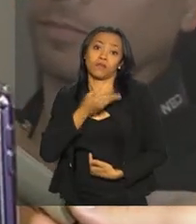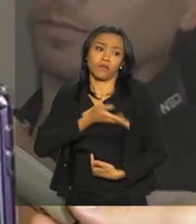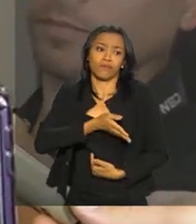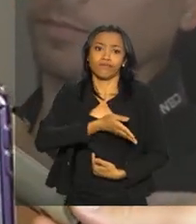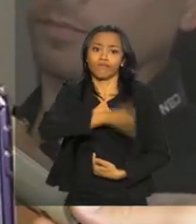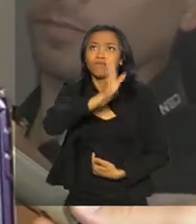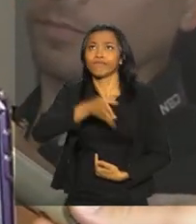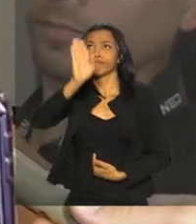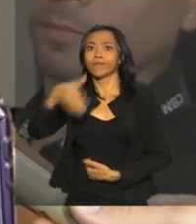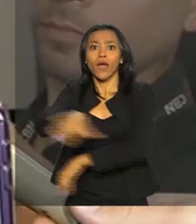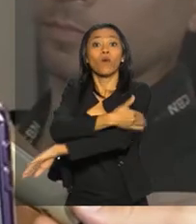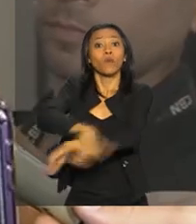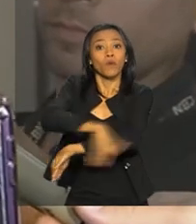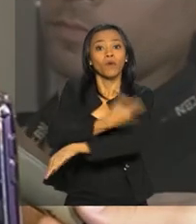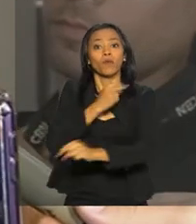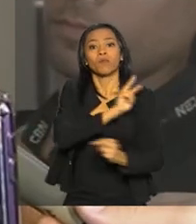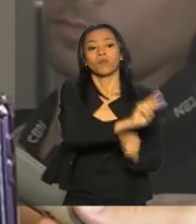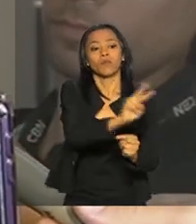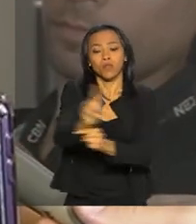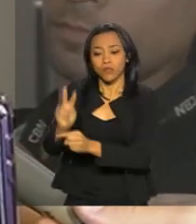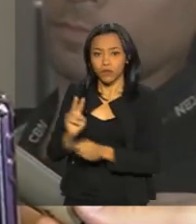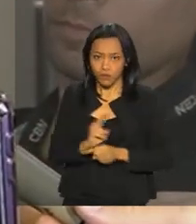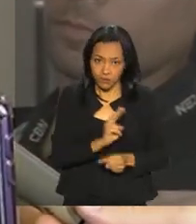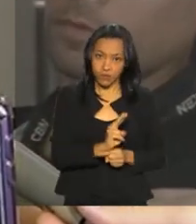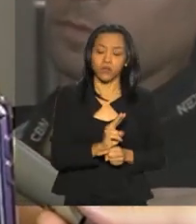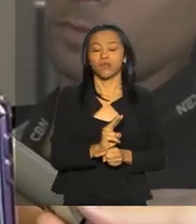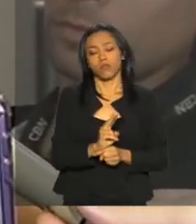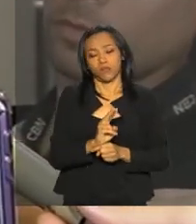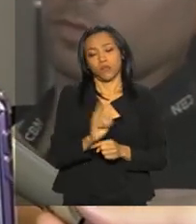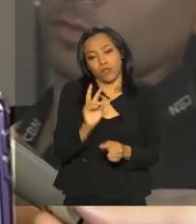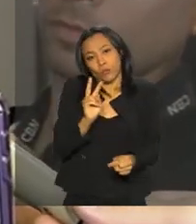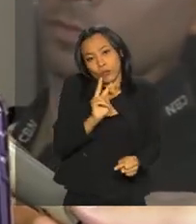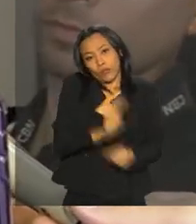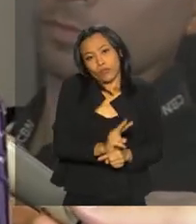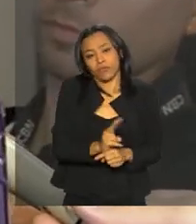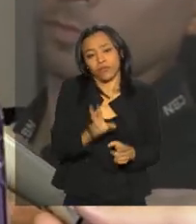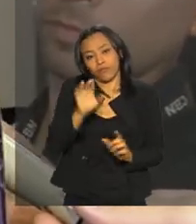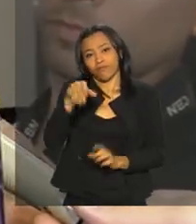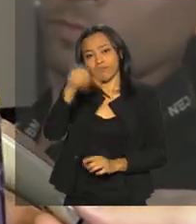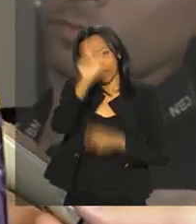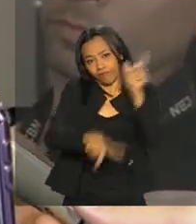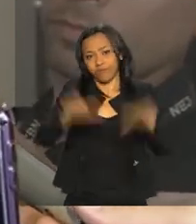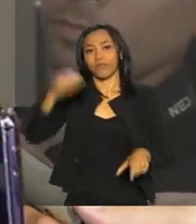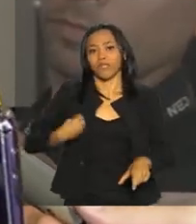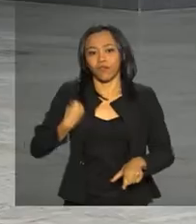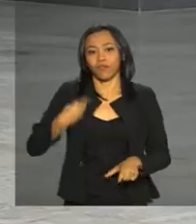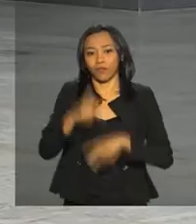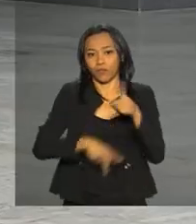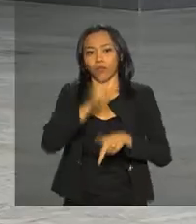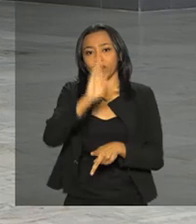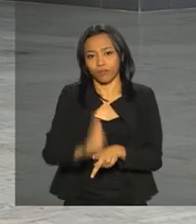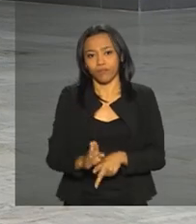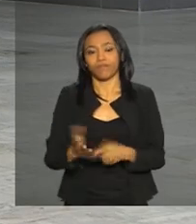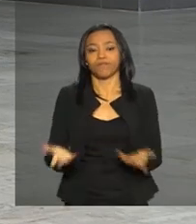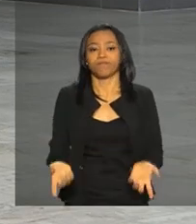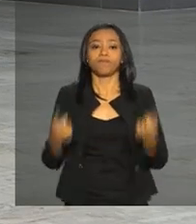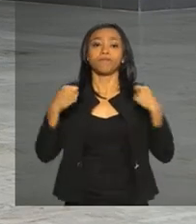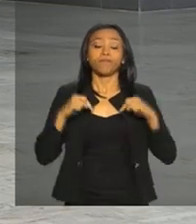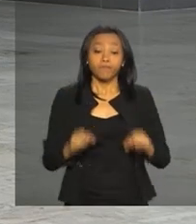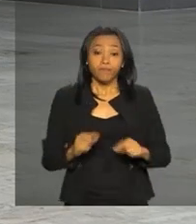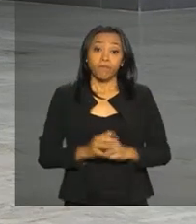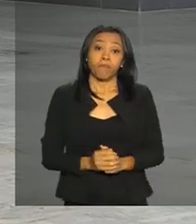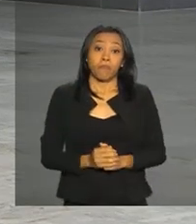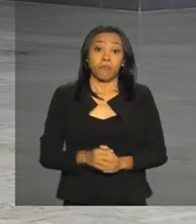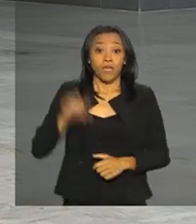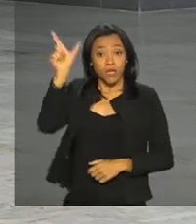evidentemente, protegendo e cuidando do patrimônio, da lei e da vida dos brasileiros e brasileiras. E